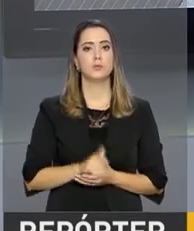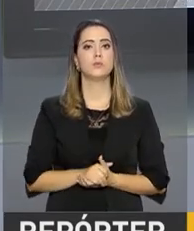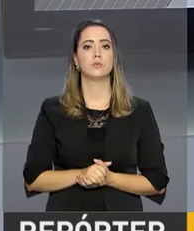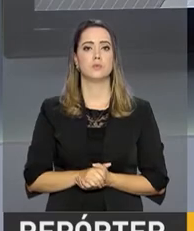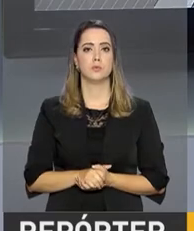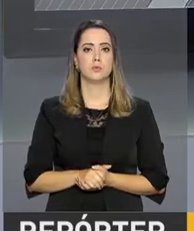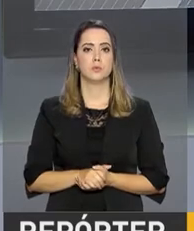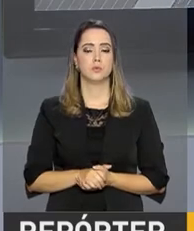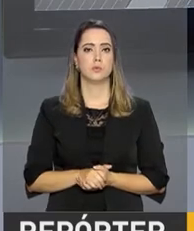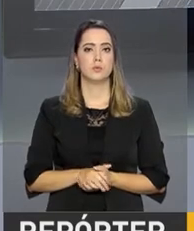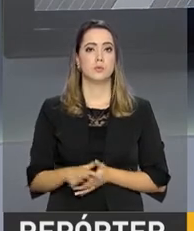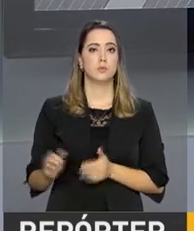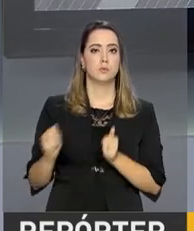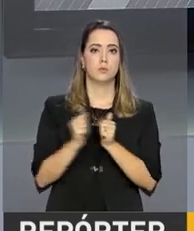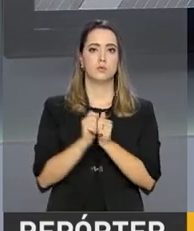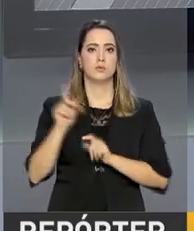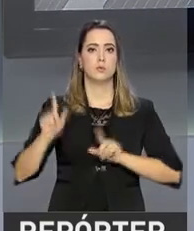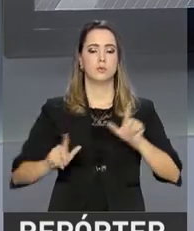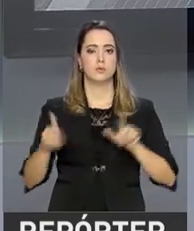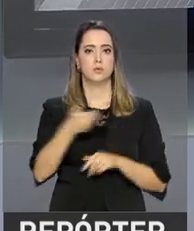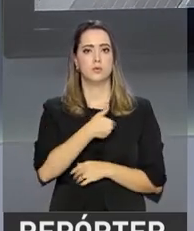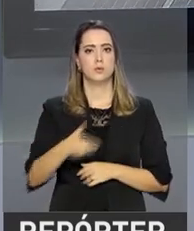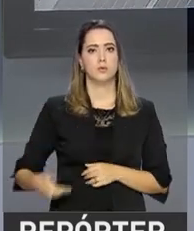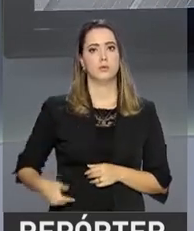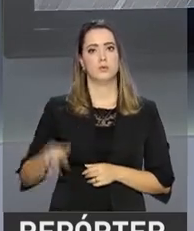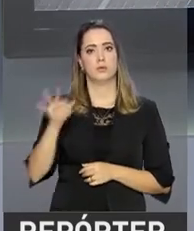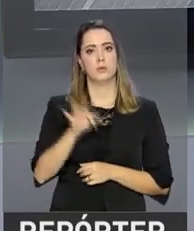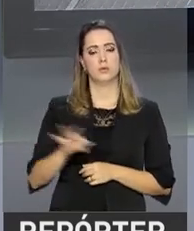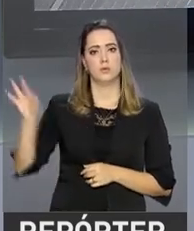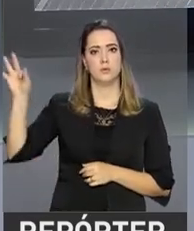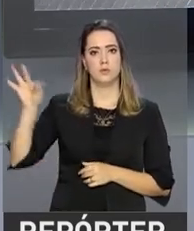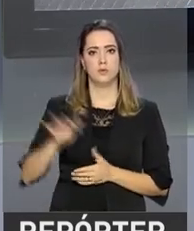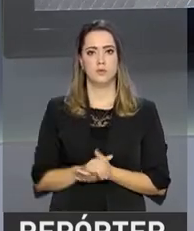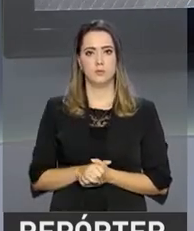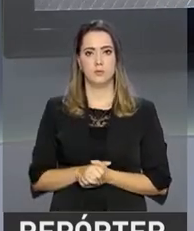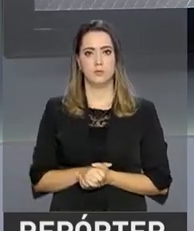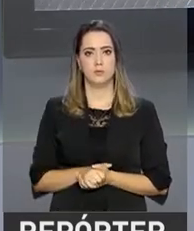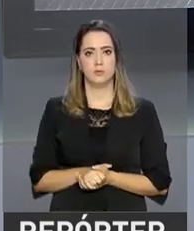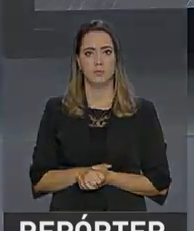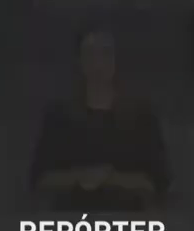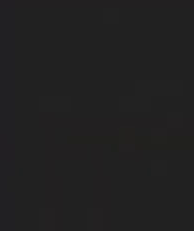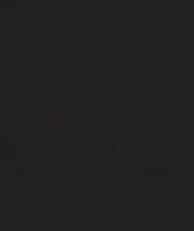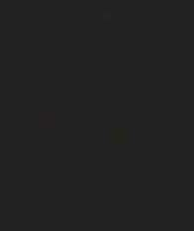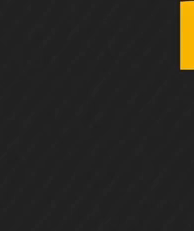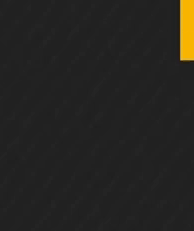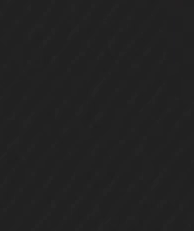nbr na internet continue com a gente na nbr a tv do governo federal